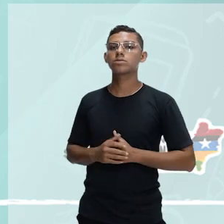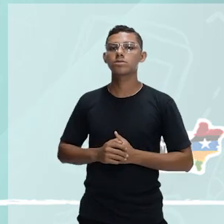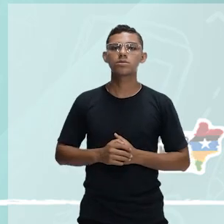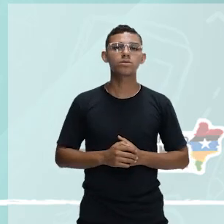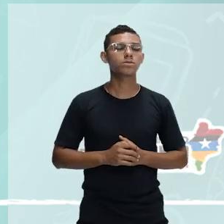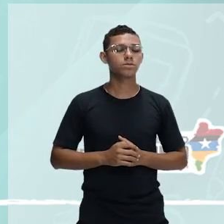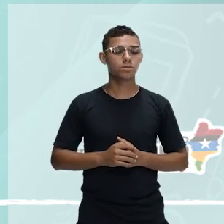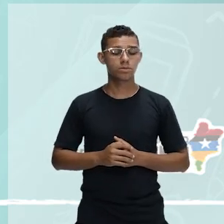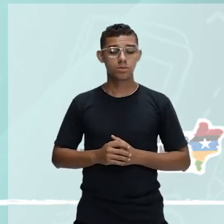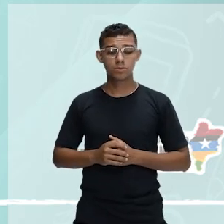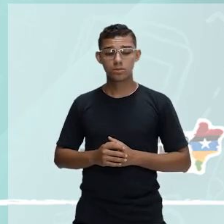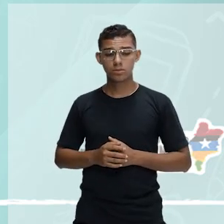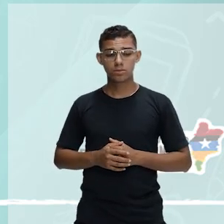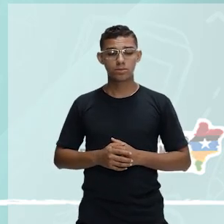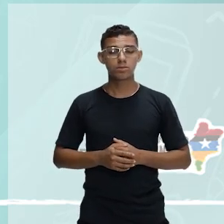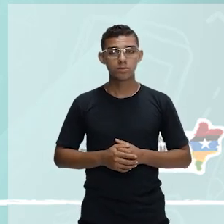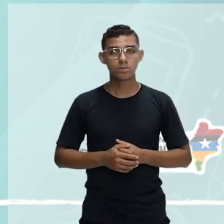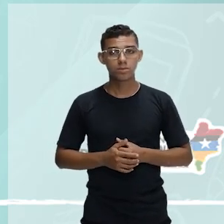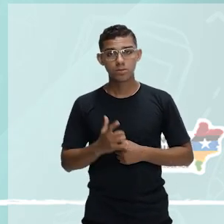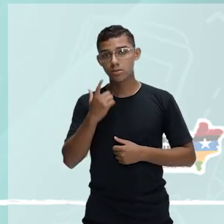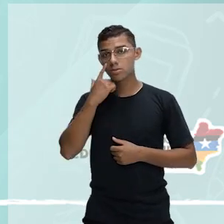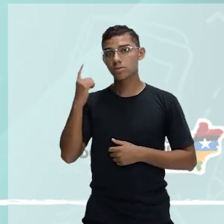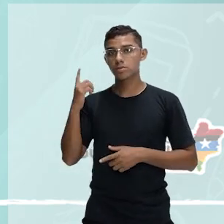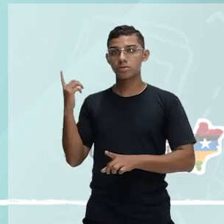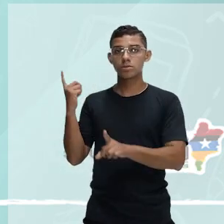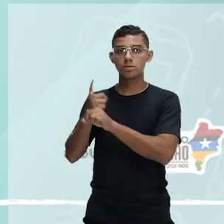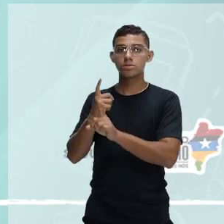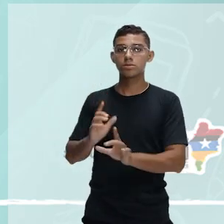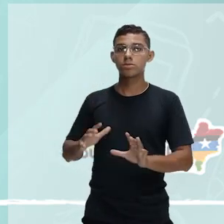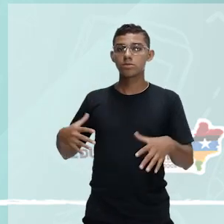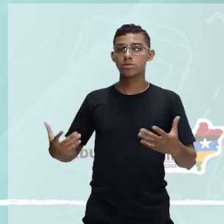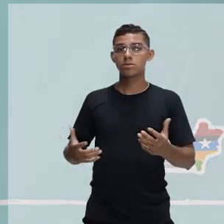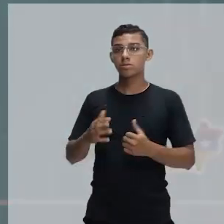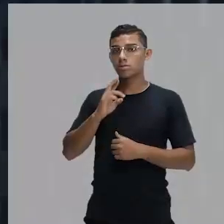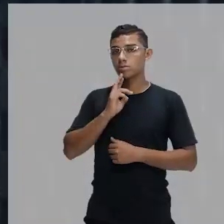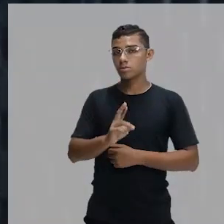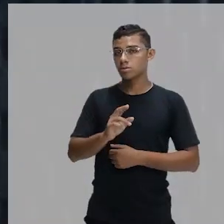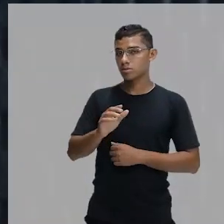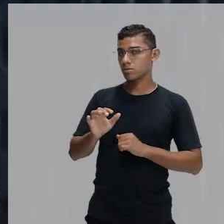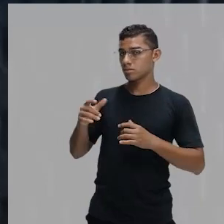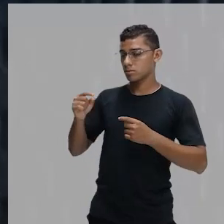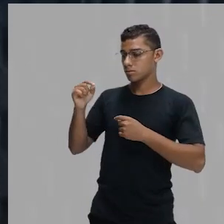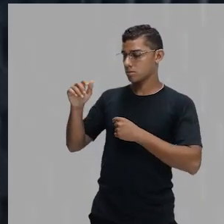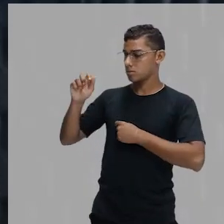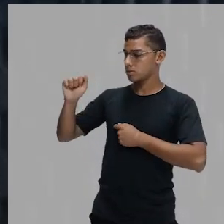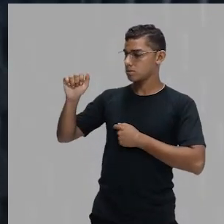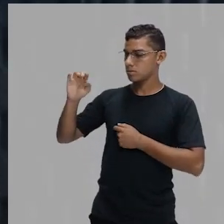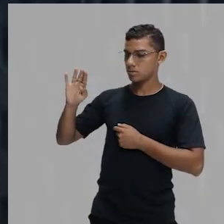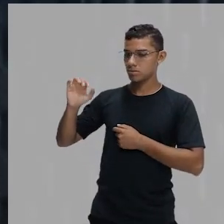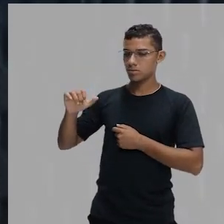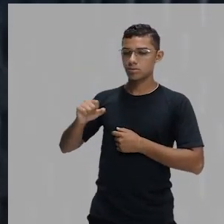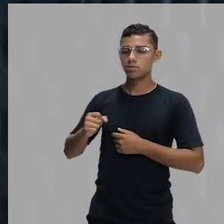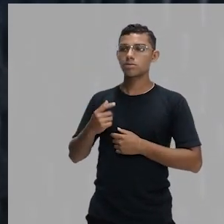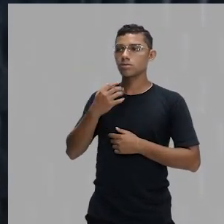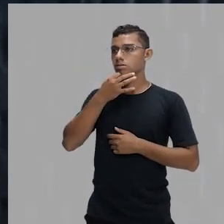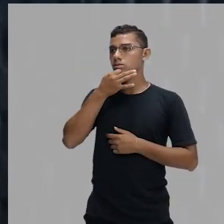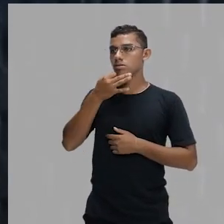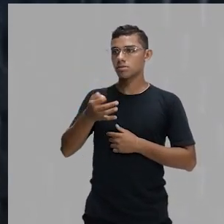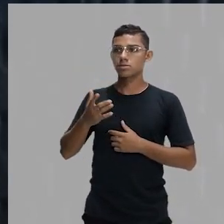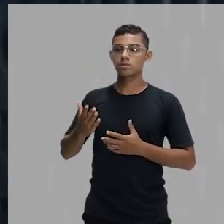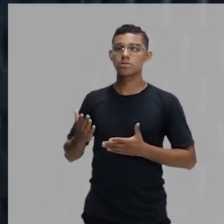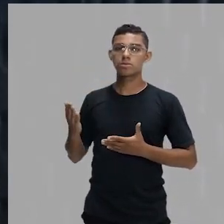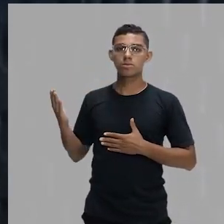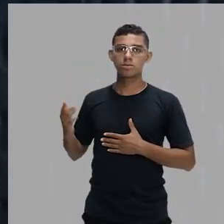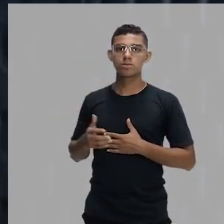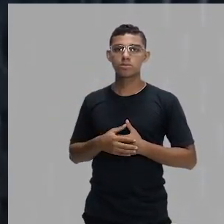térmica, mecânica e eólica. Então, vamos ver qual é a questão, certo? Responder, né, qual é a opção e, a partir daí, fazer os comentários.